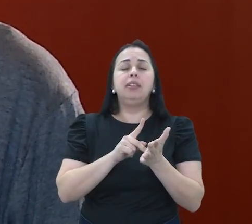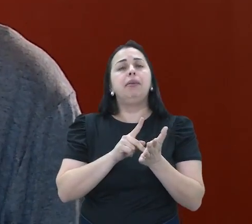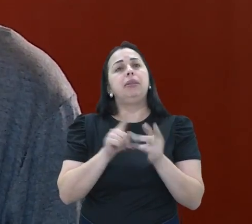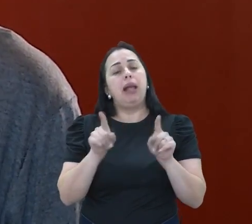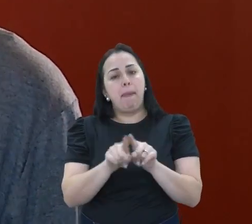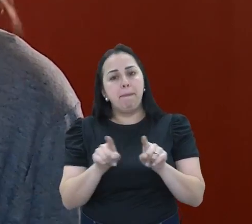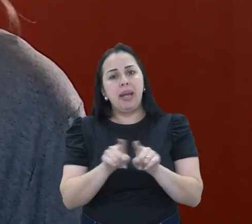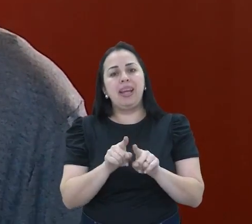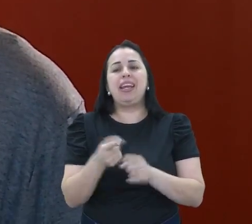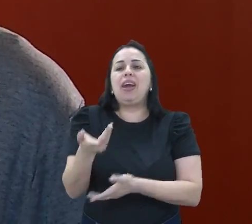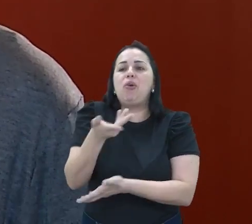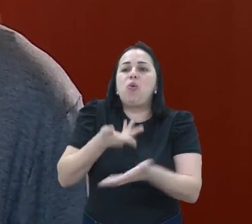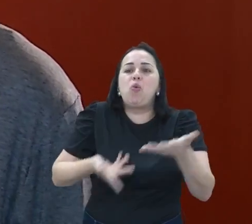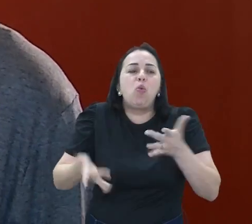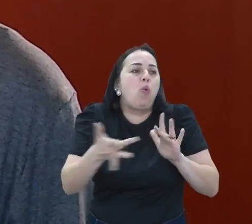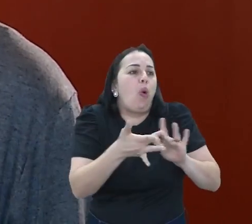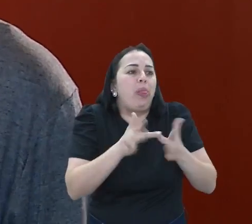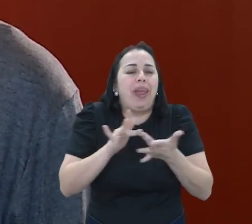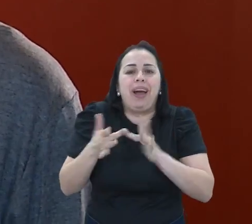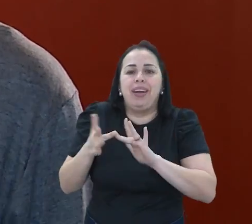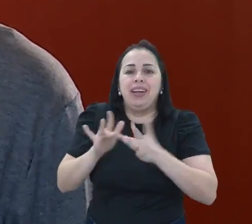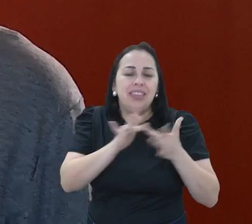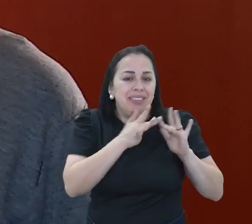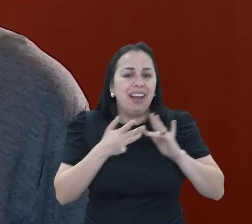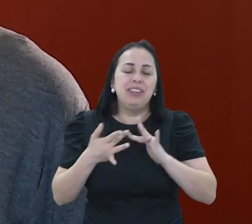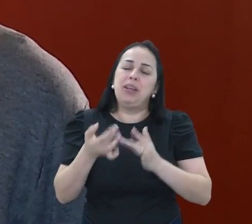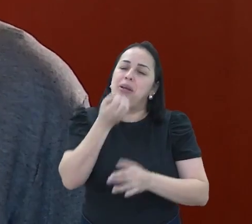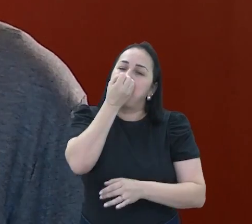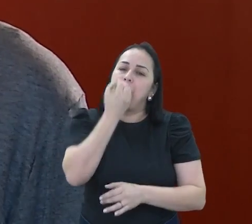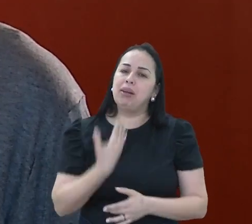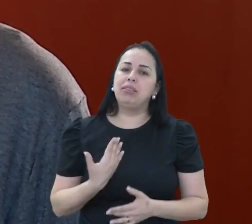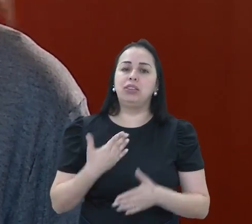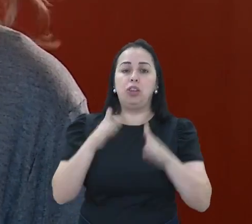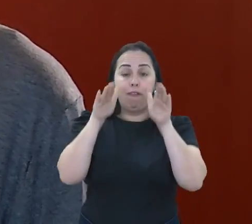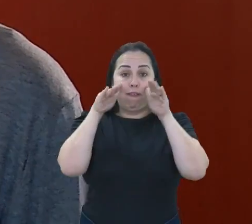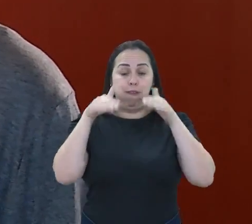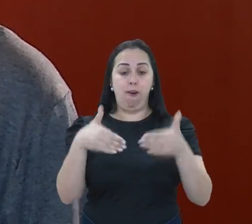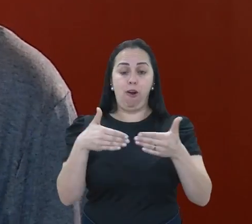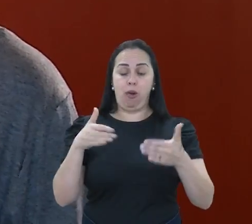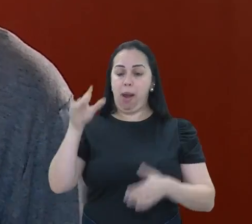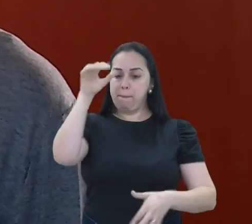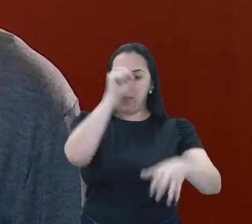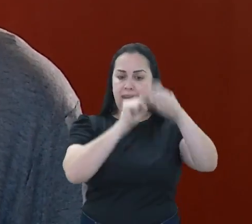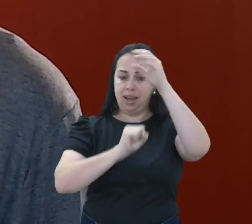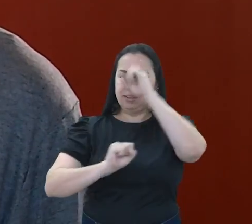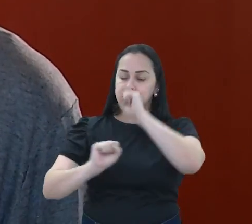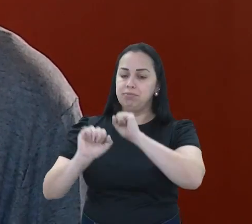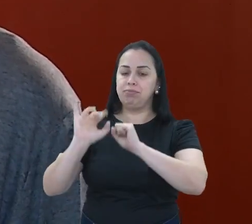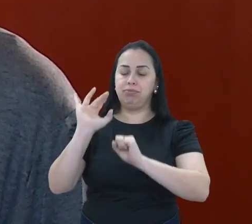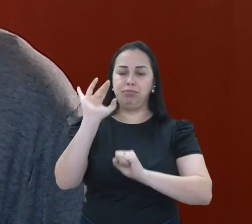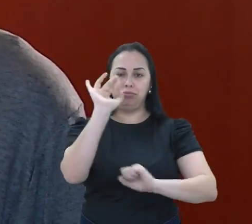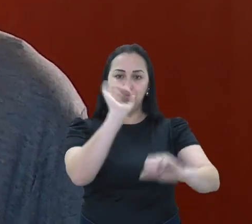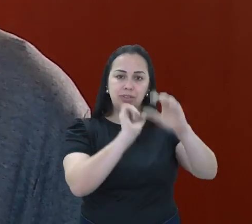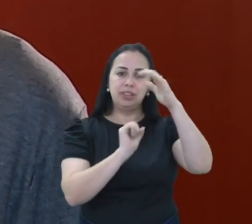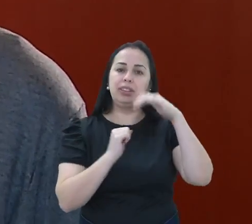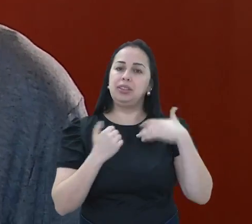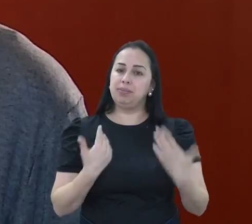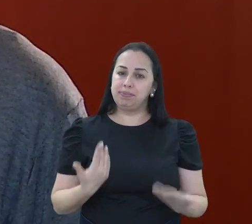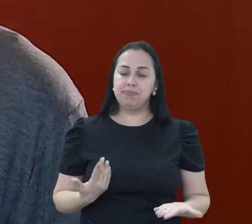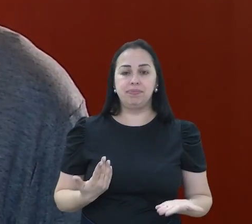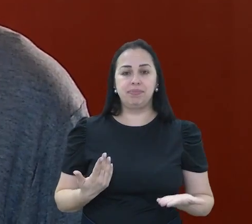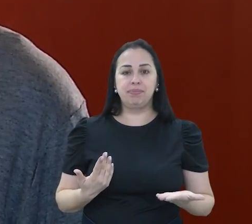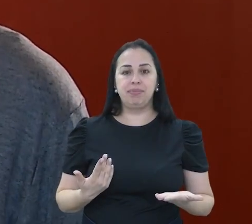dança, fora toda a socialização que tem com os colegas, de concentração, do aprendizado em si, dentro de sala de